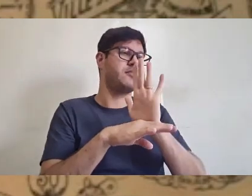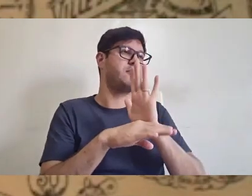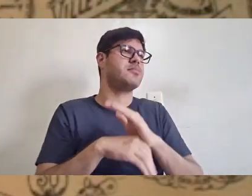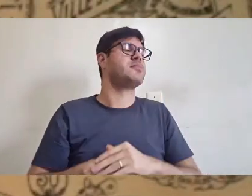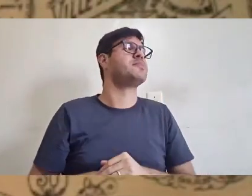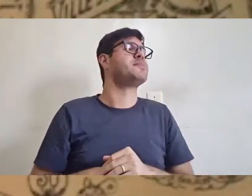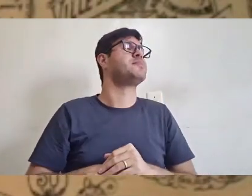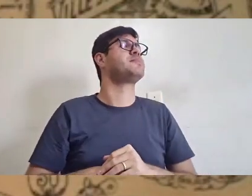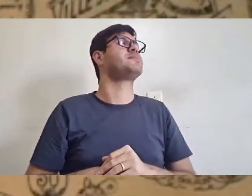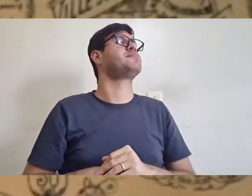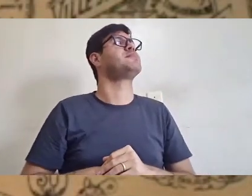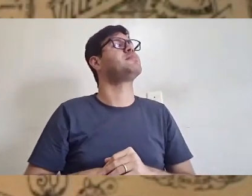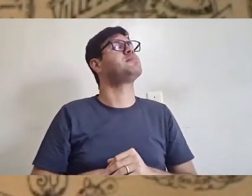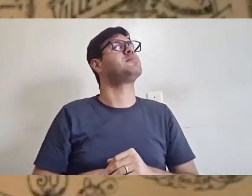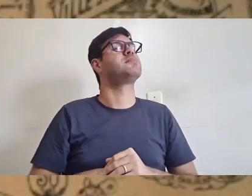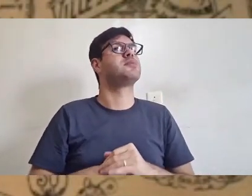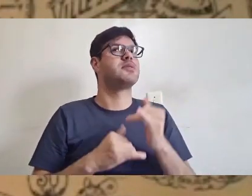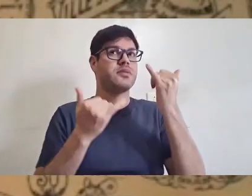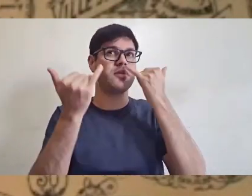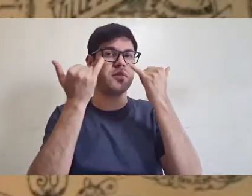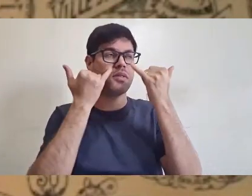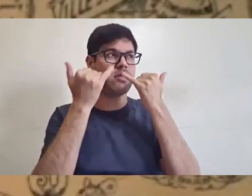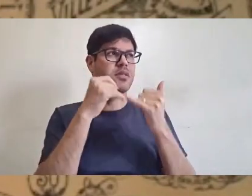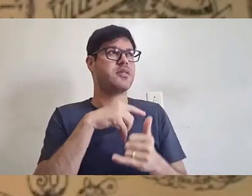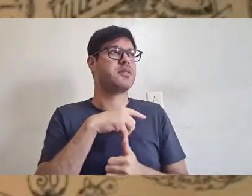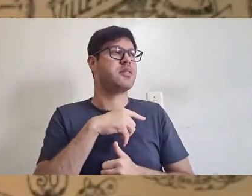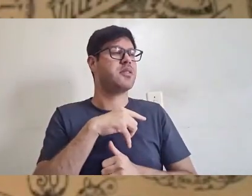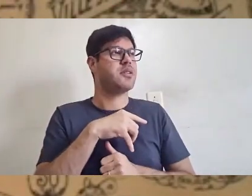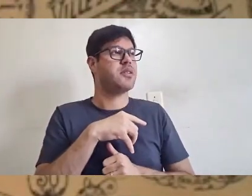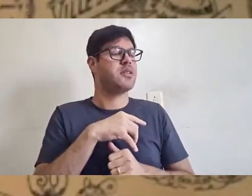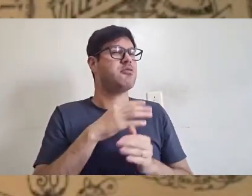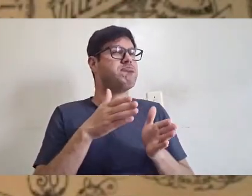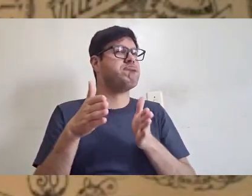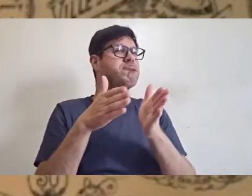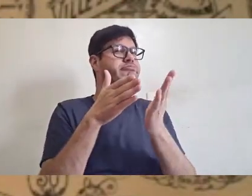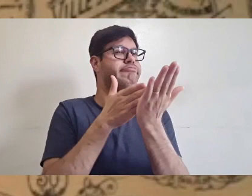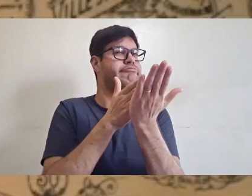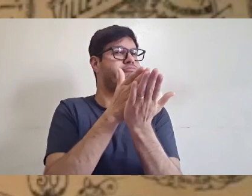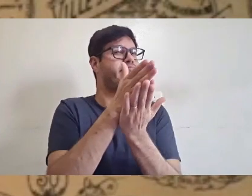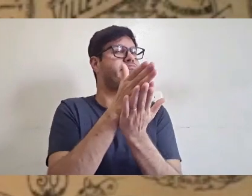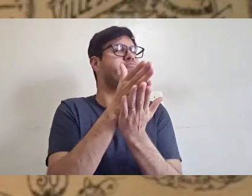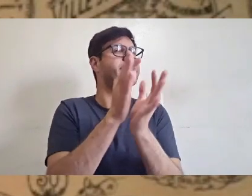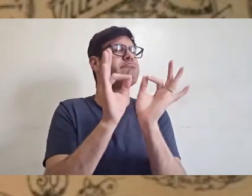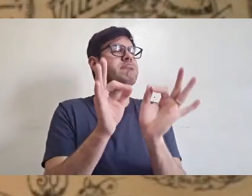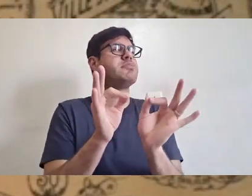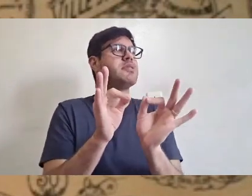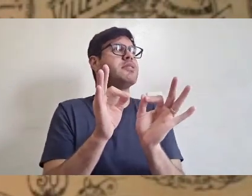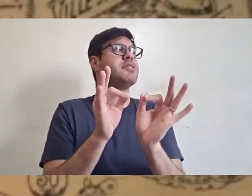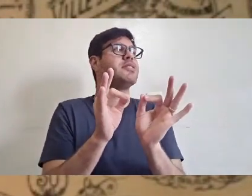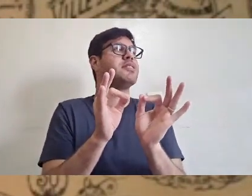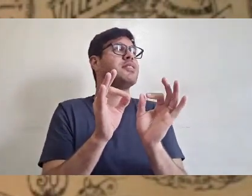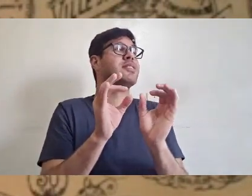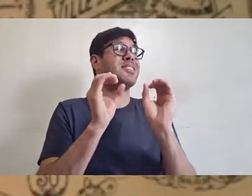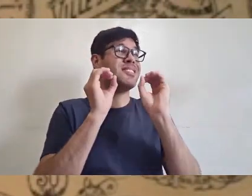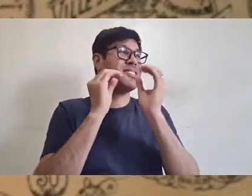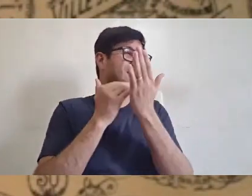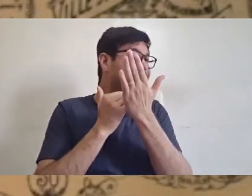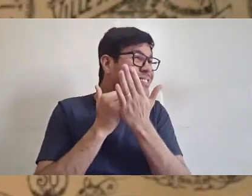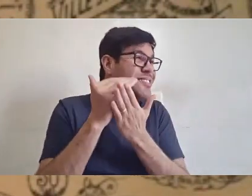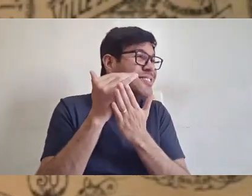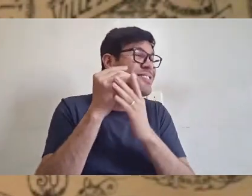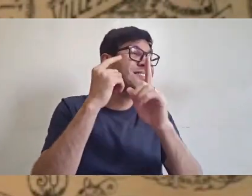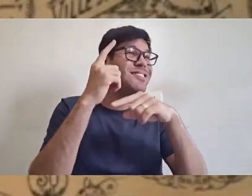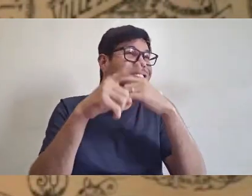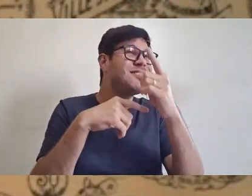estou tomando conhecimento, está no caminho certo. Tem que começar do zero, tem que renascer